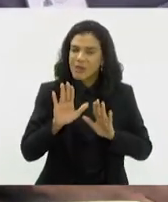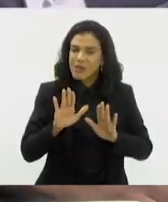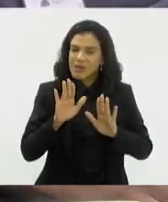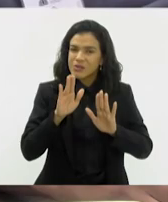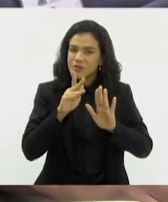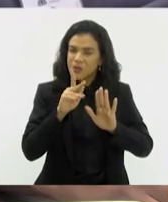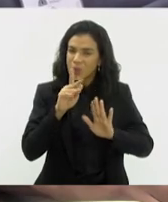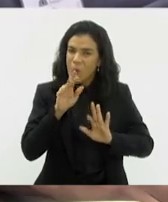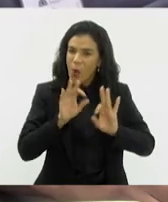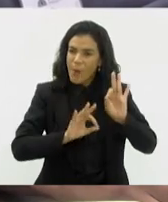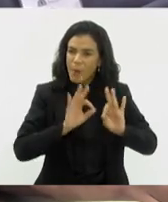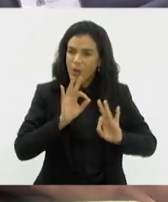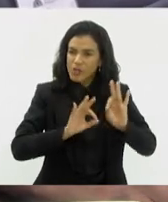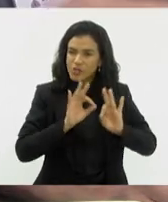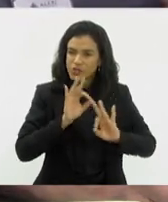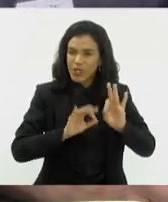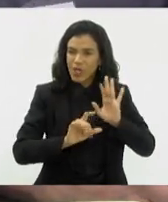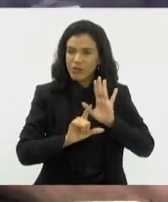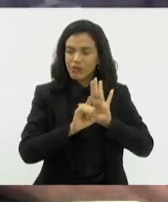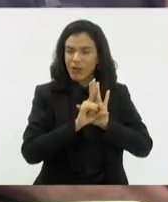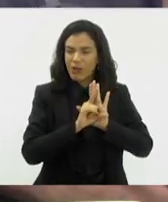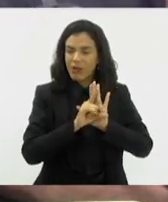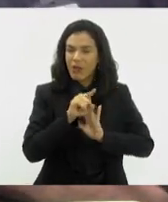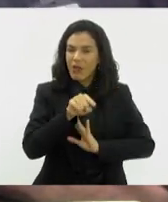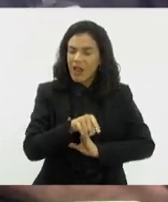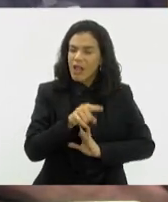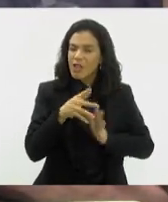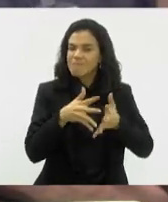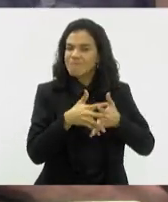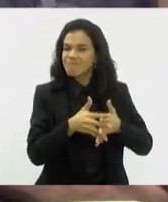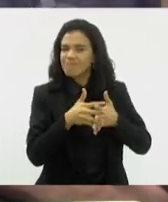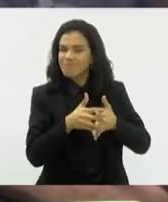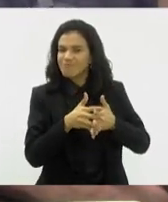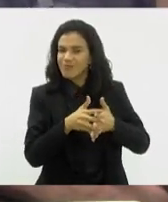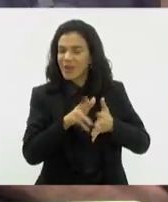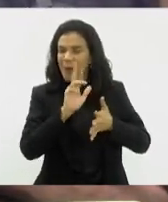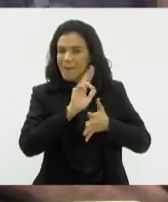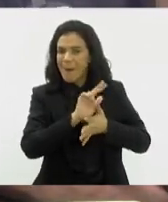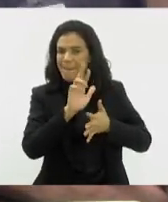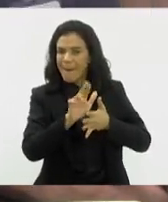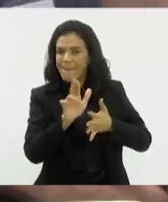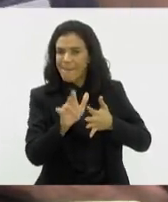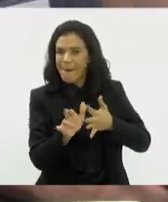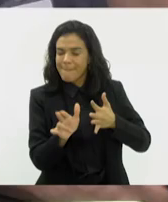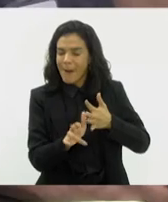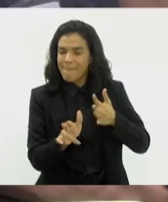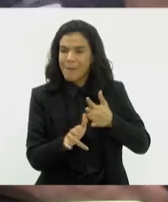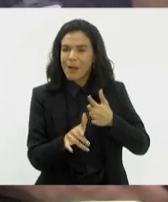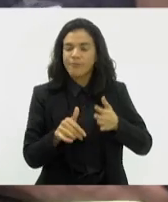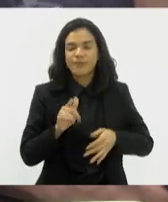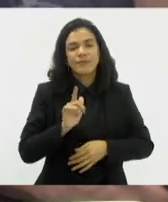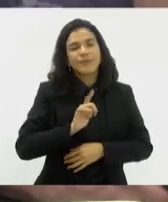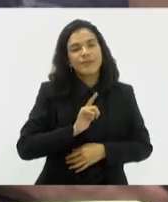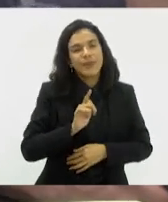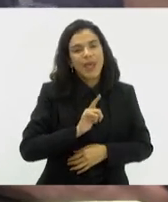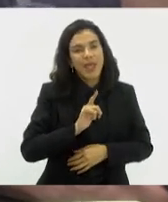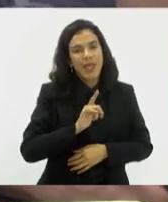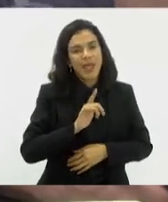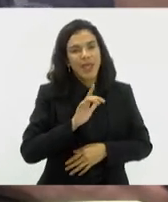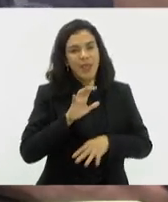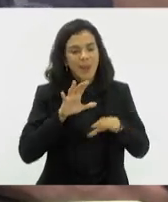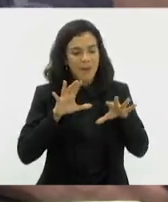projeto, não sei se Vossa Excelência leu, ele confunde várias e várias coisas. Por exemplo, no meio aqui tem apreensão